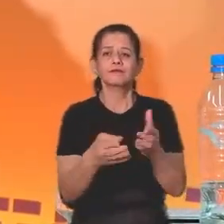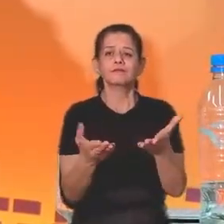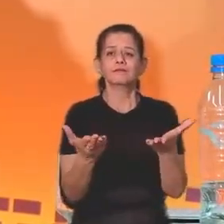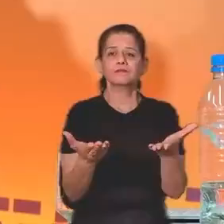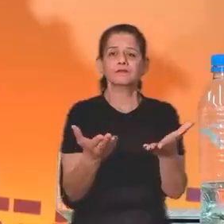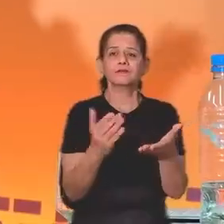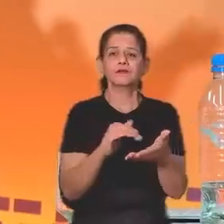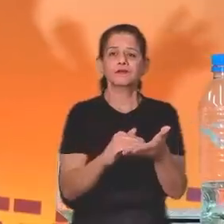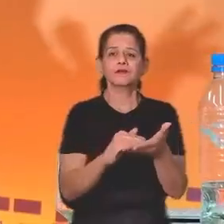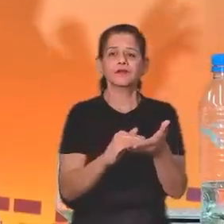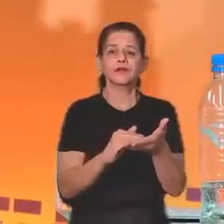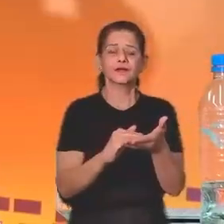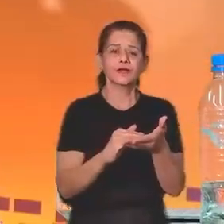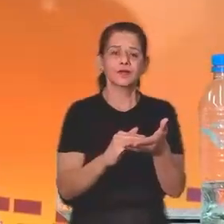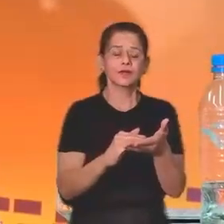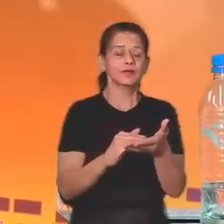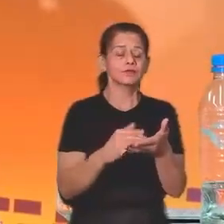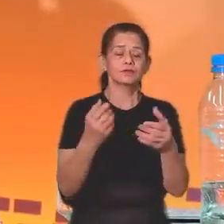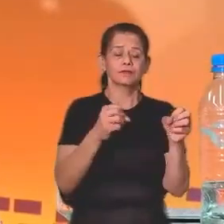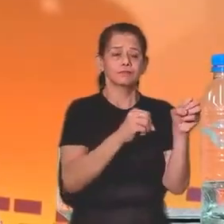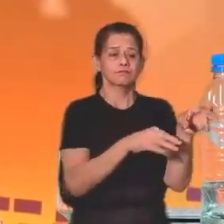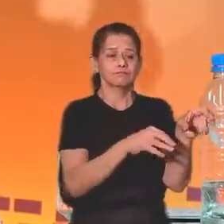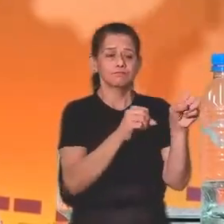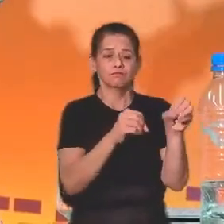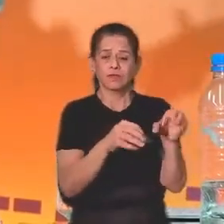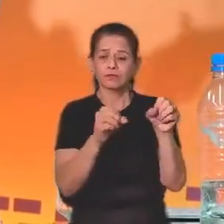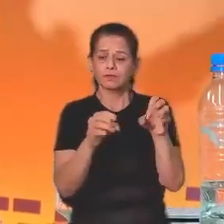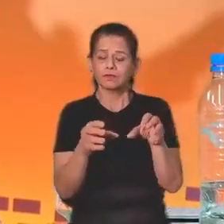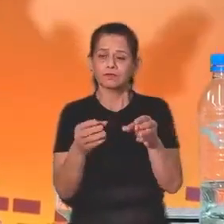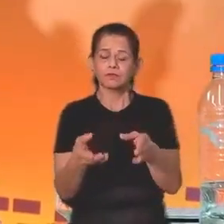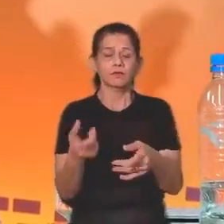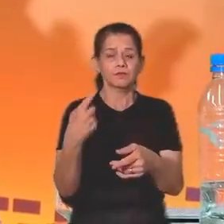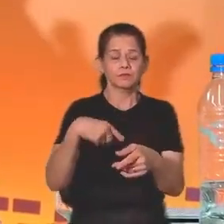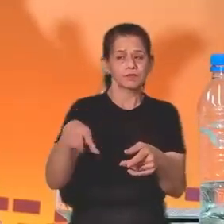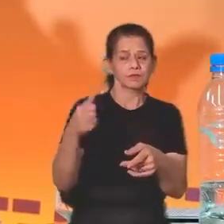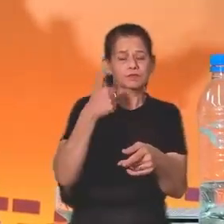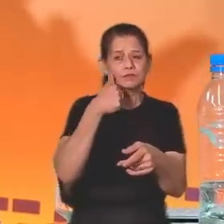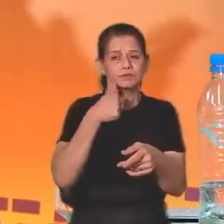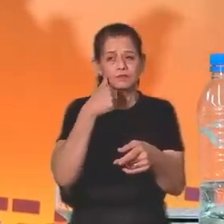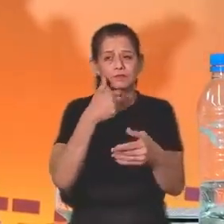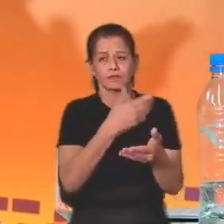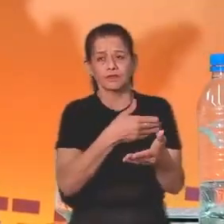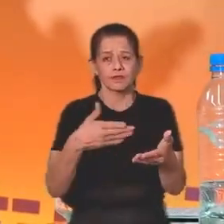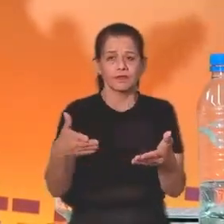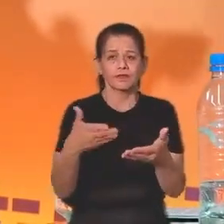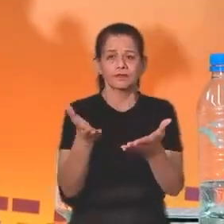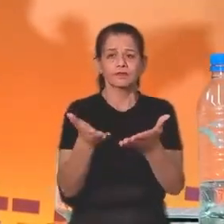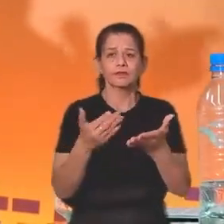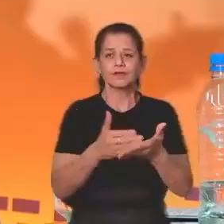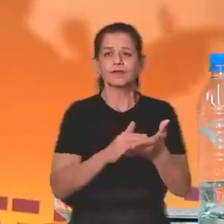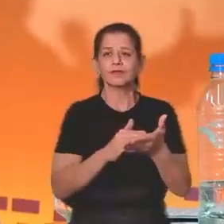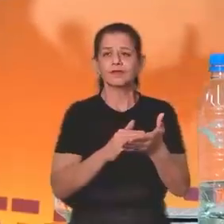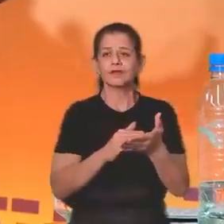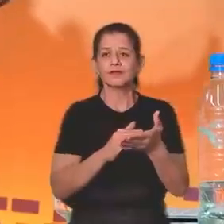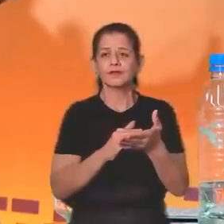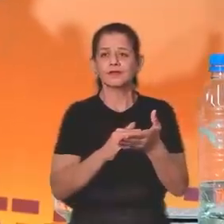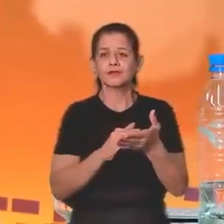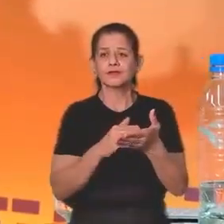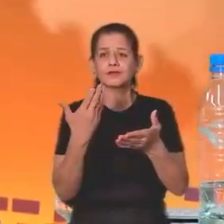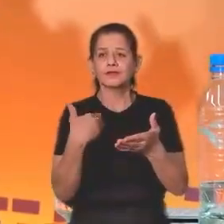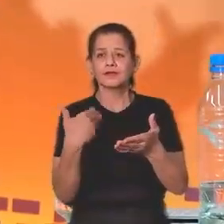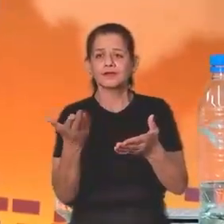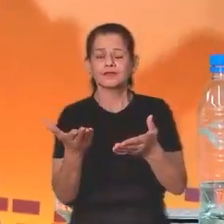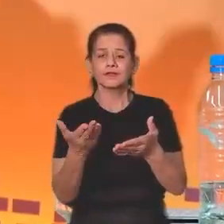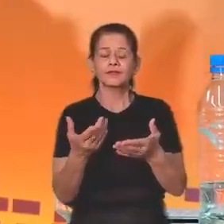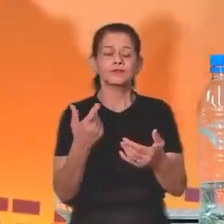e em uma determinada aula chegou uma aluna para mim com um livrinho assim, dessas oficinas de livro